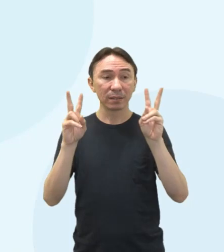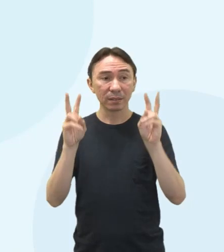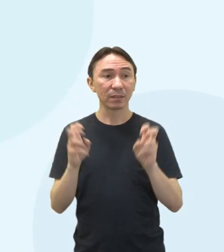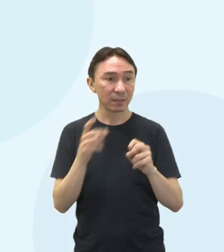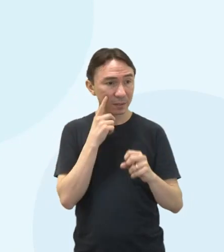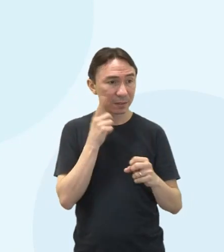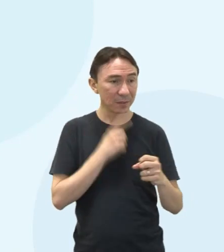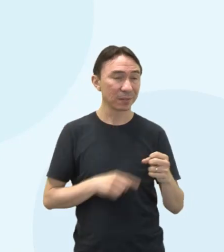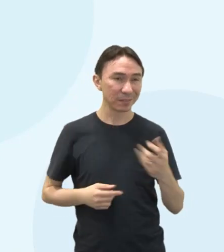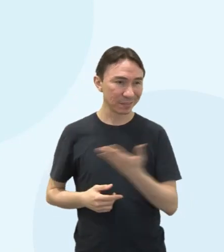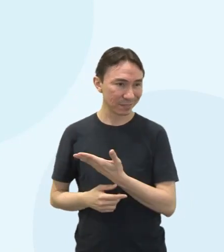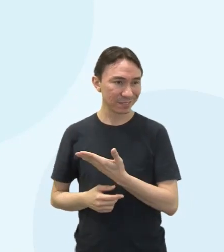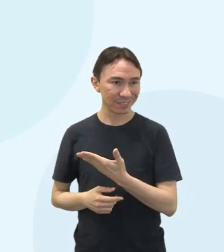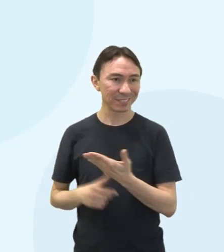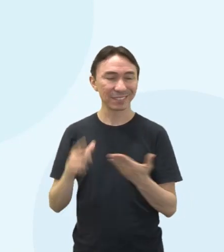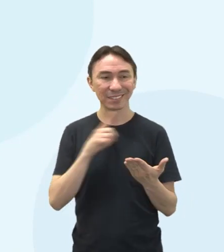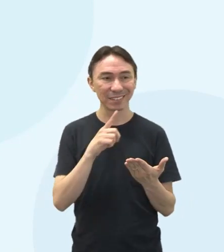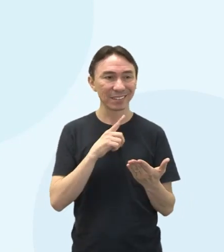Essa